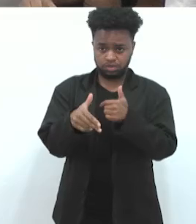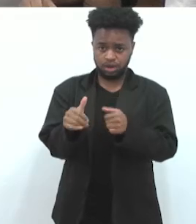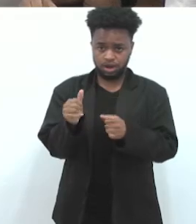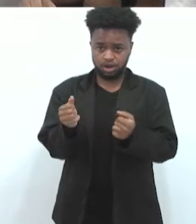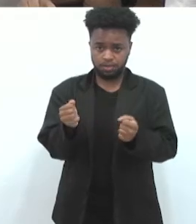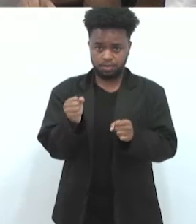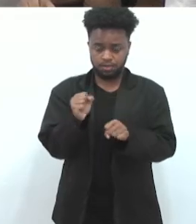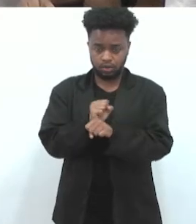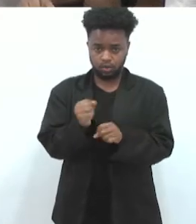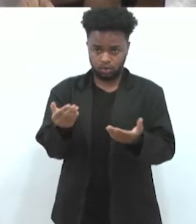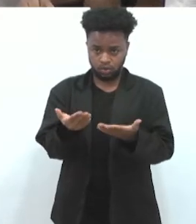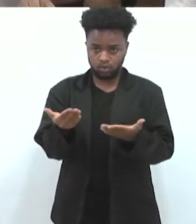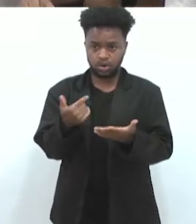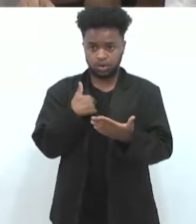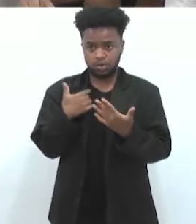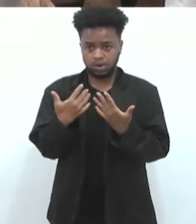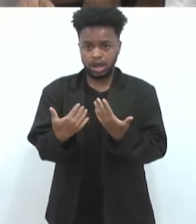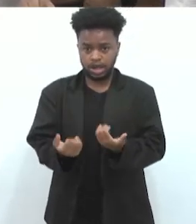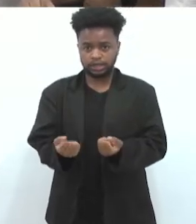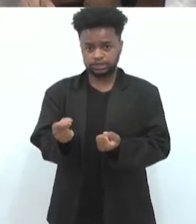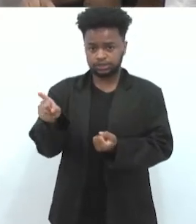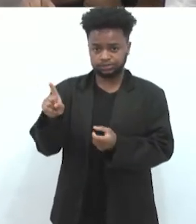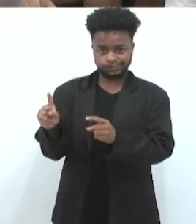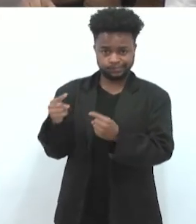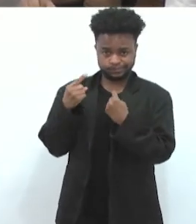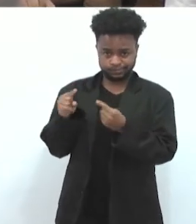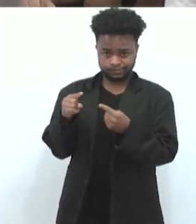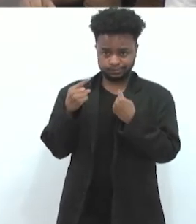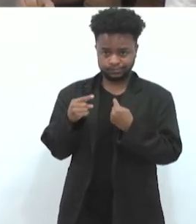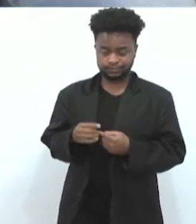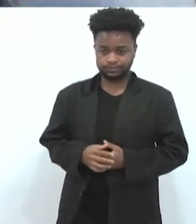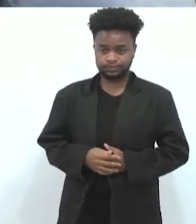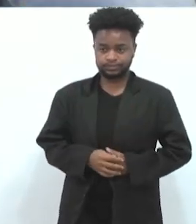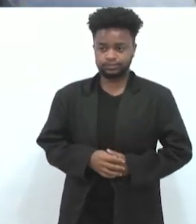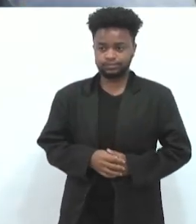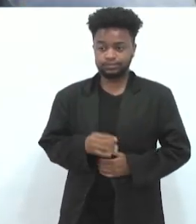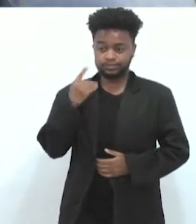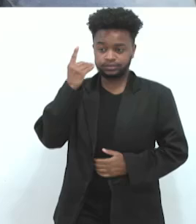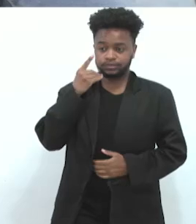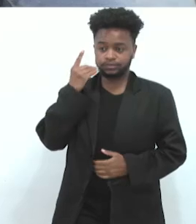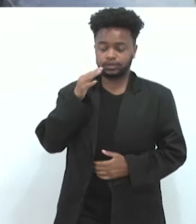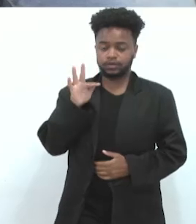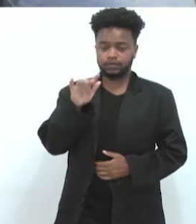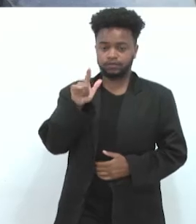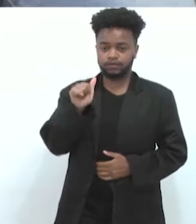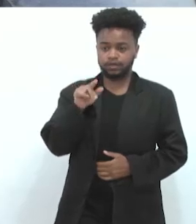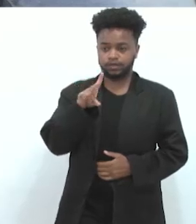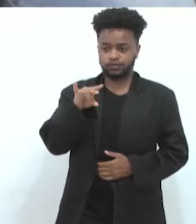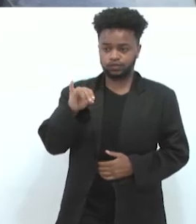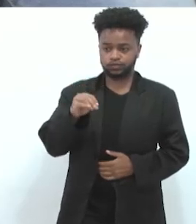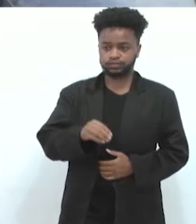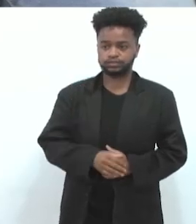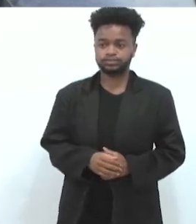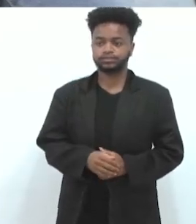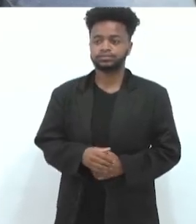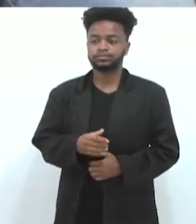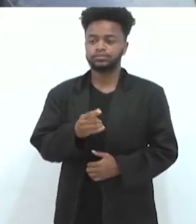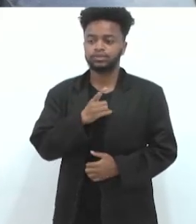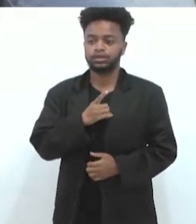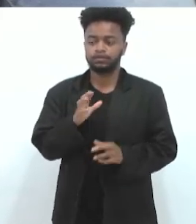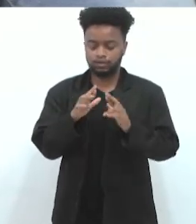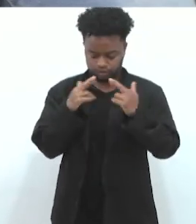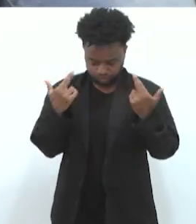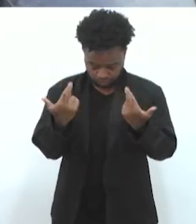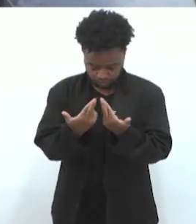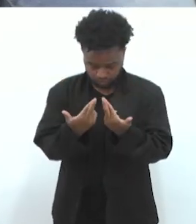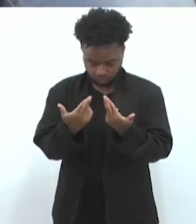e eu aceito a provocação, Lá vem. deputado Serafini, Nossa Senhora. nós fizemos reunião da comissão de